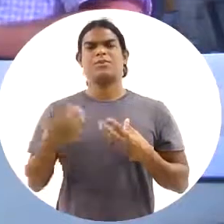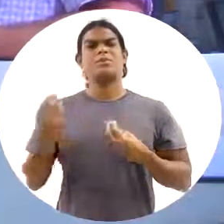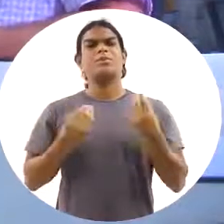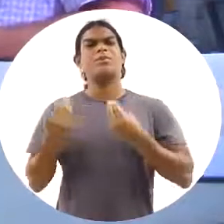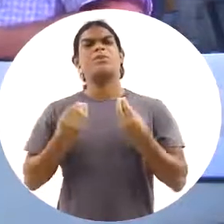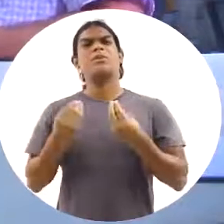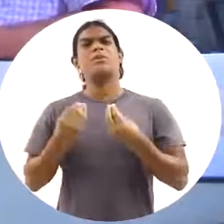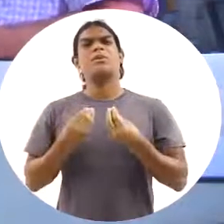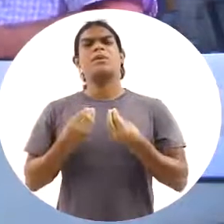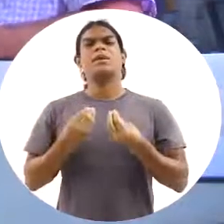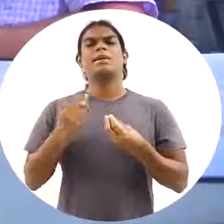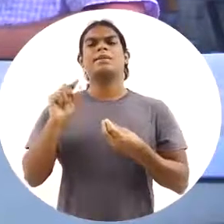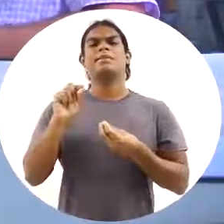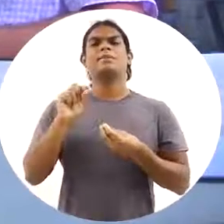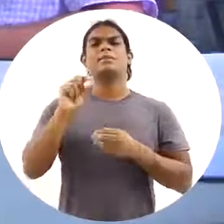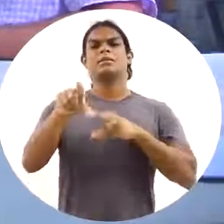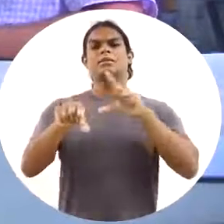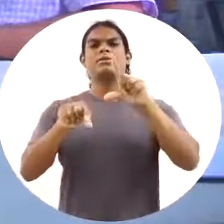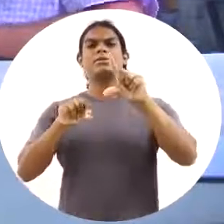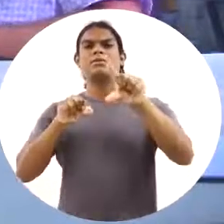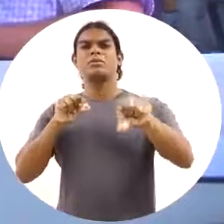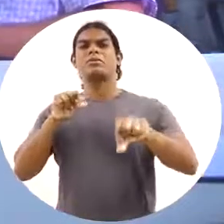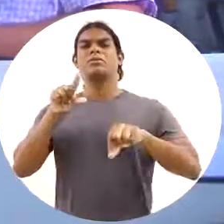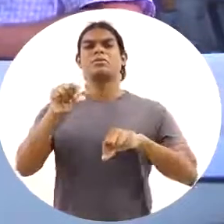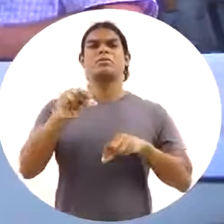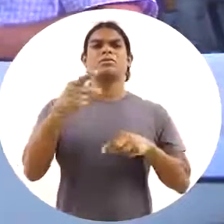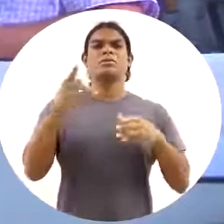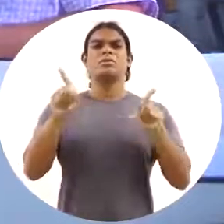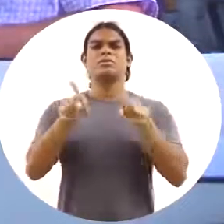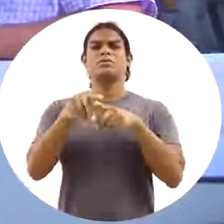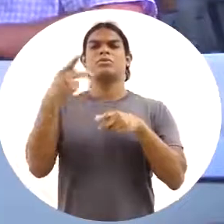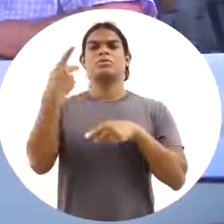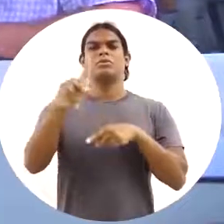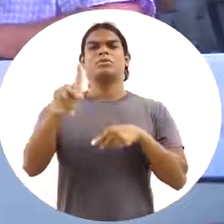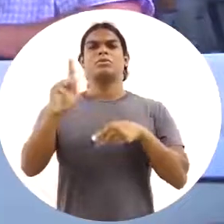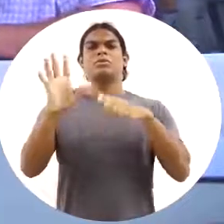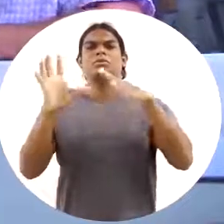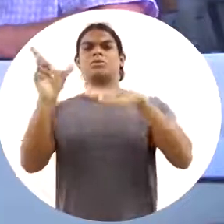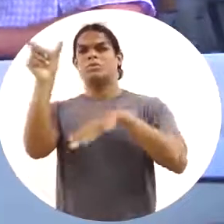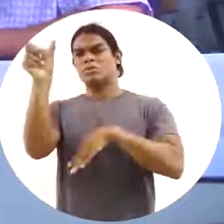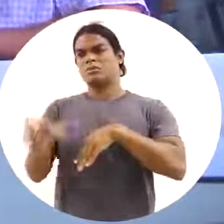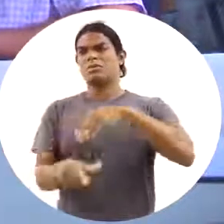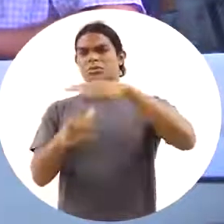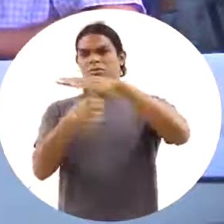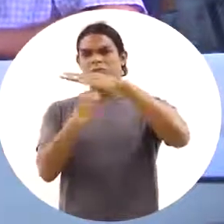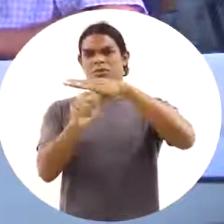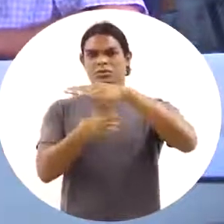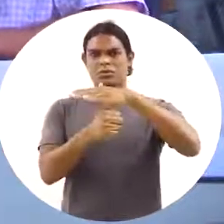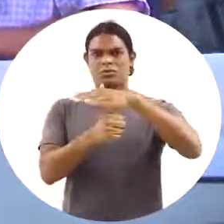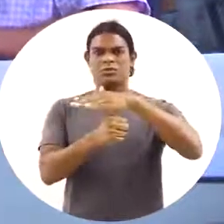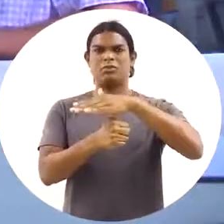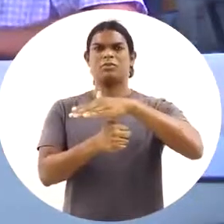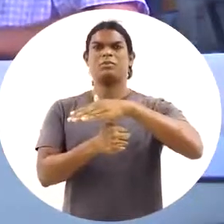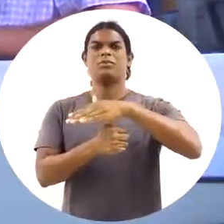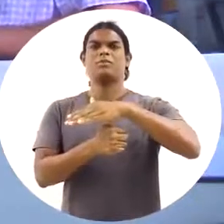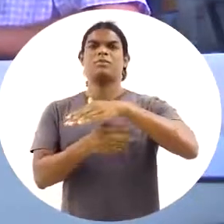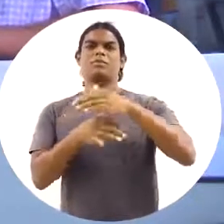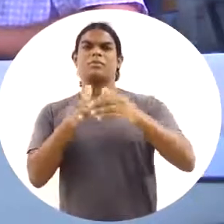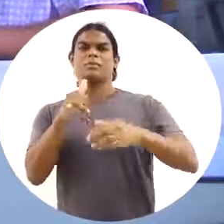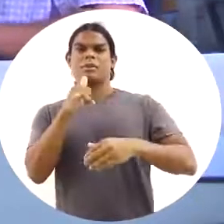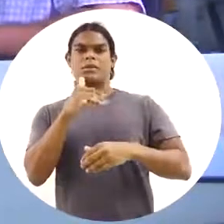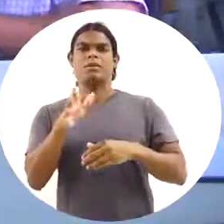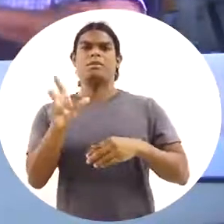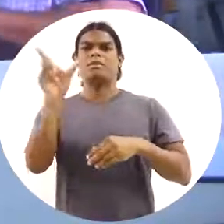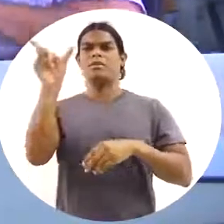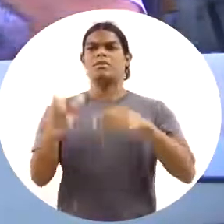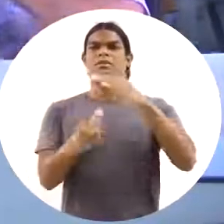Acompanha esse processo junto com o teu cliente, né? Existe vou dar um exemplo bem assim, digamos que o cliente